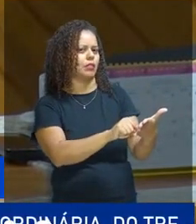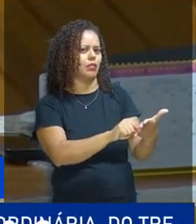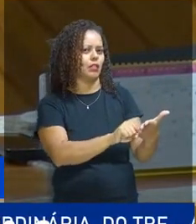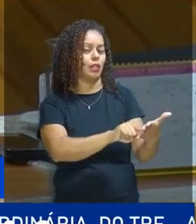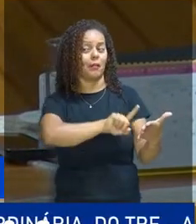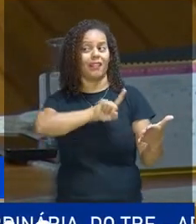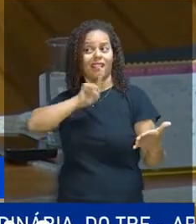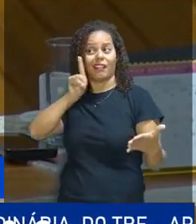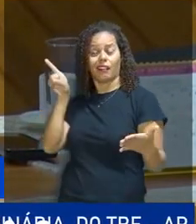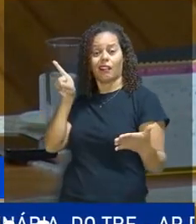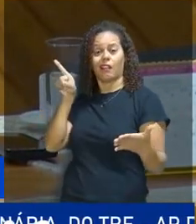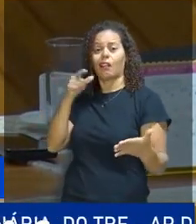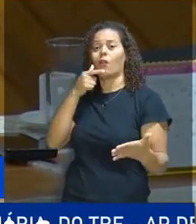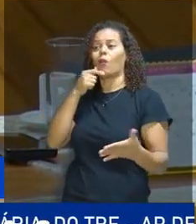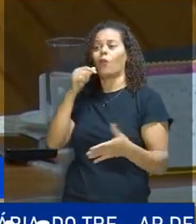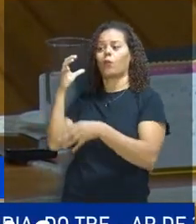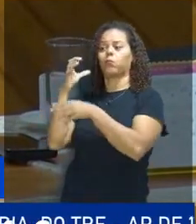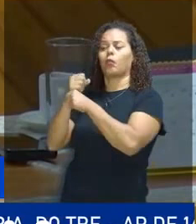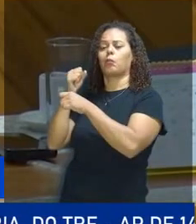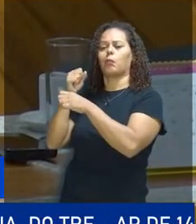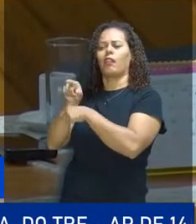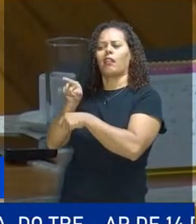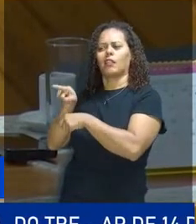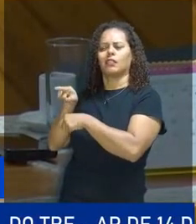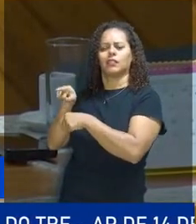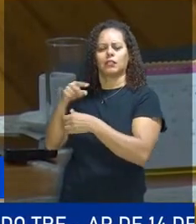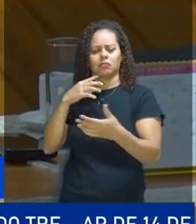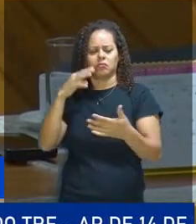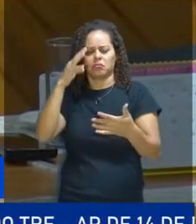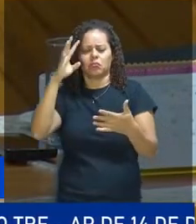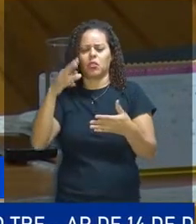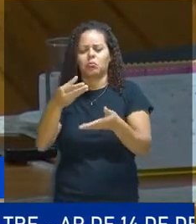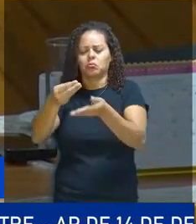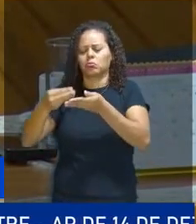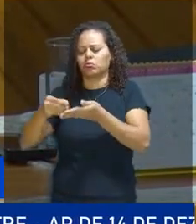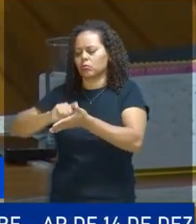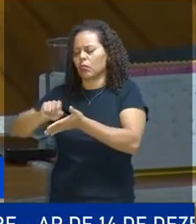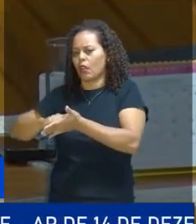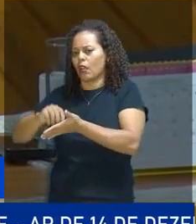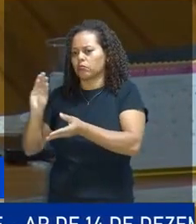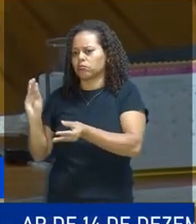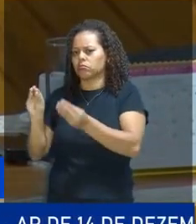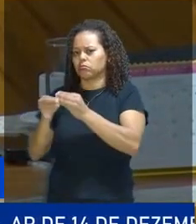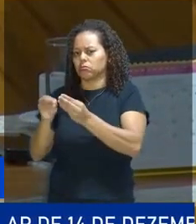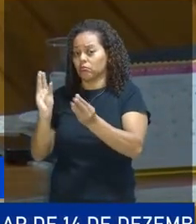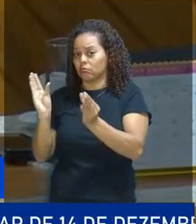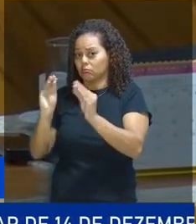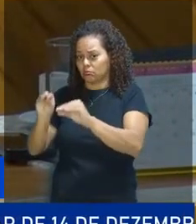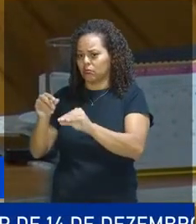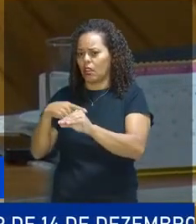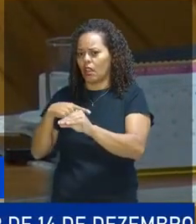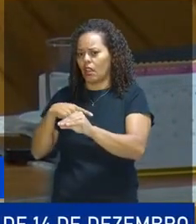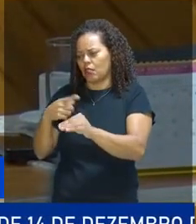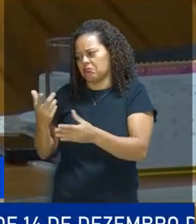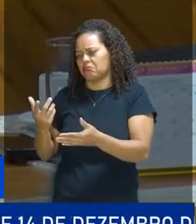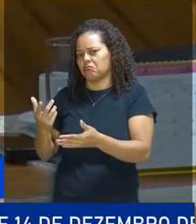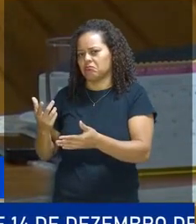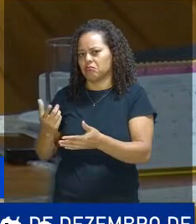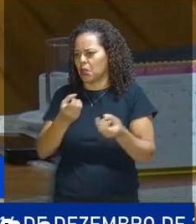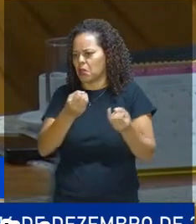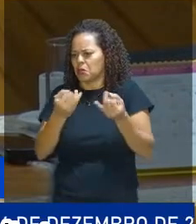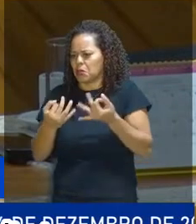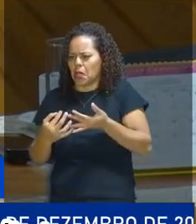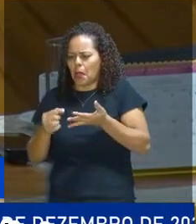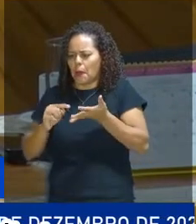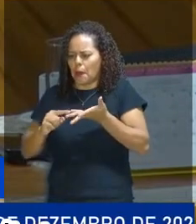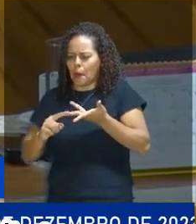vá detalhar todos os tipos de cálculo que ele fez. Enfim, esse detalhamento não parece que seria, que teria razão de ser.